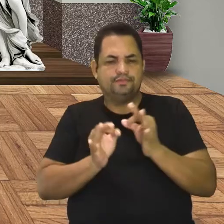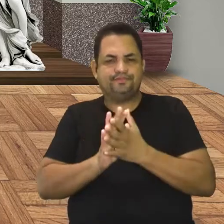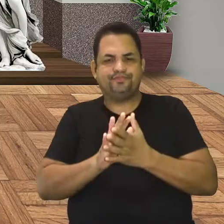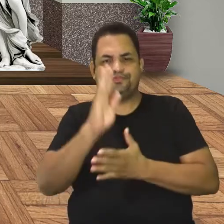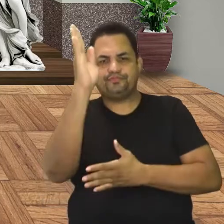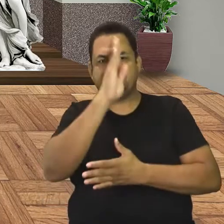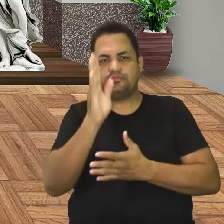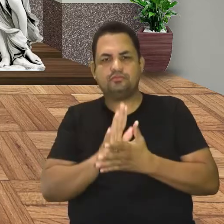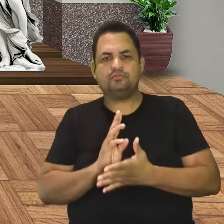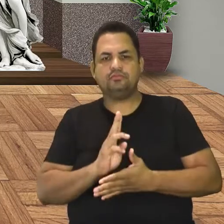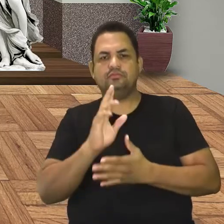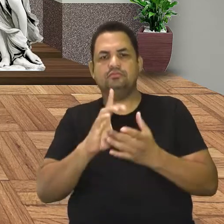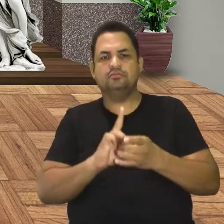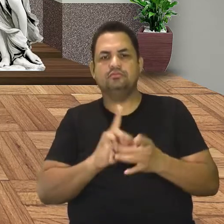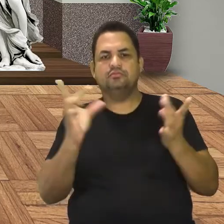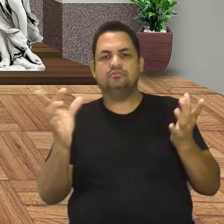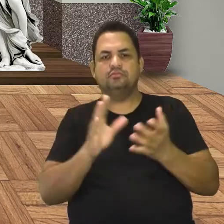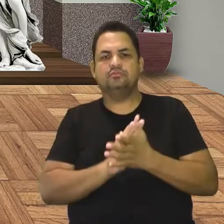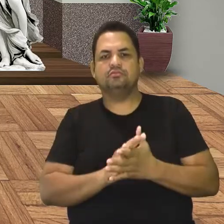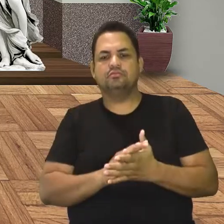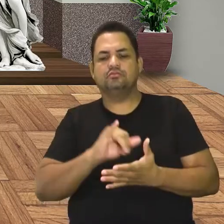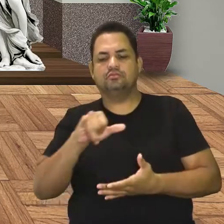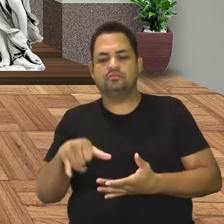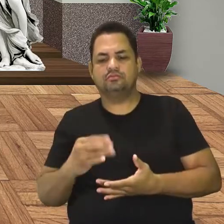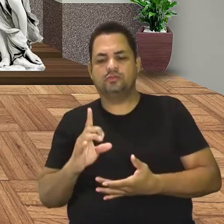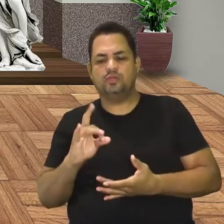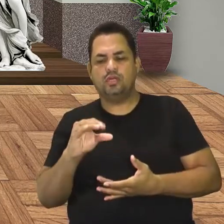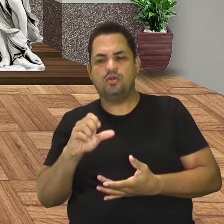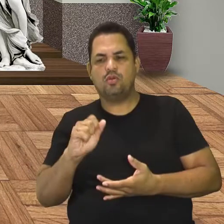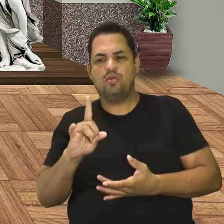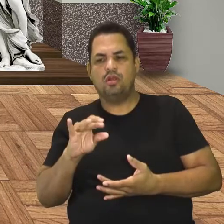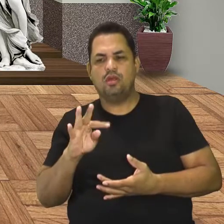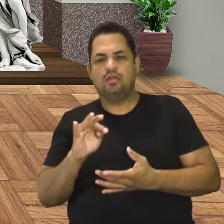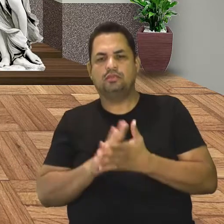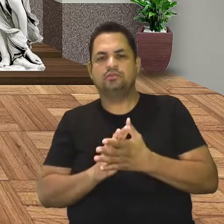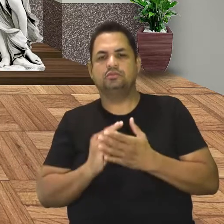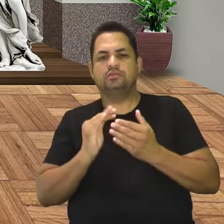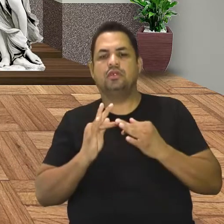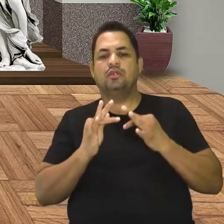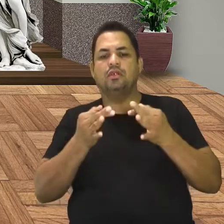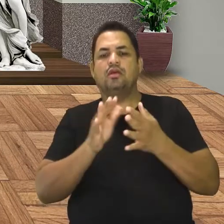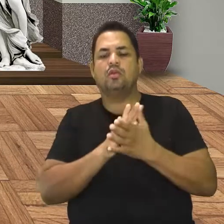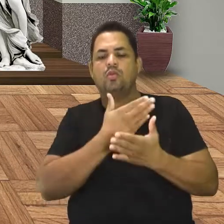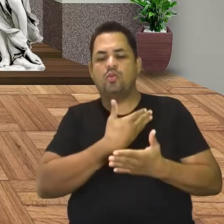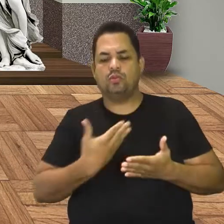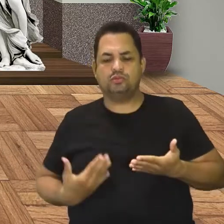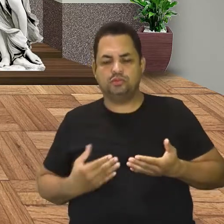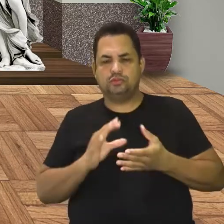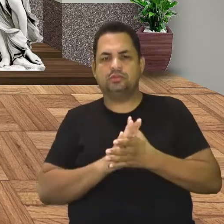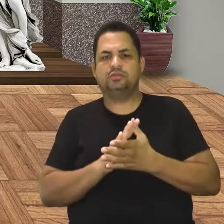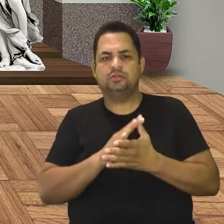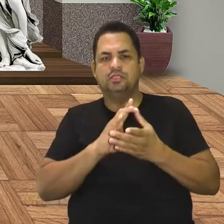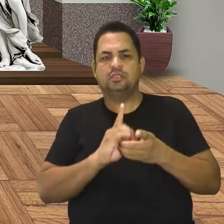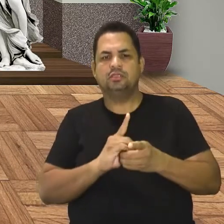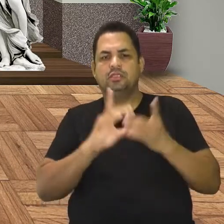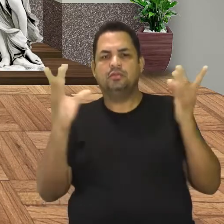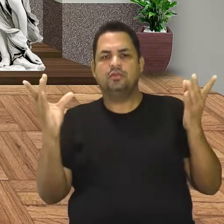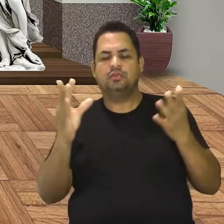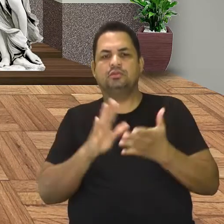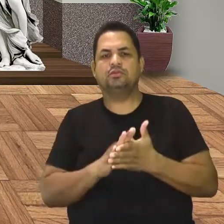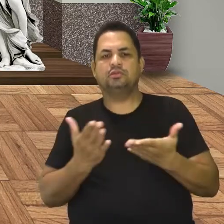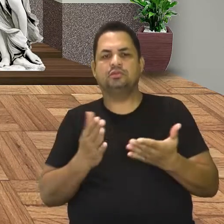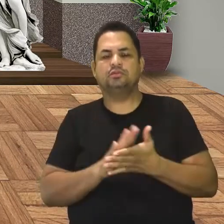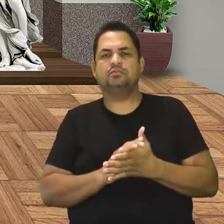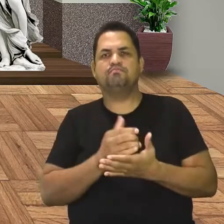nesse processo democrático? João Goulart vai ser o último governo desse processo, dessa democracia. Então, João